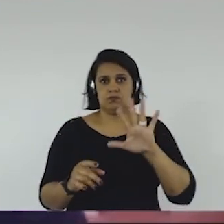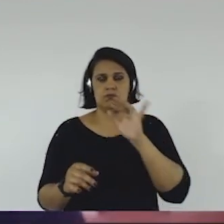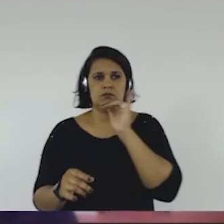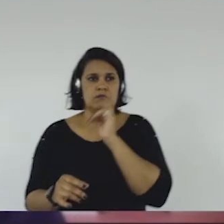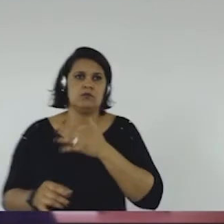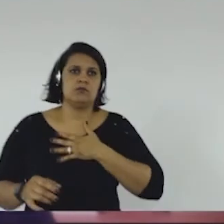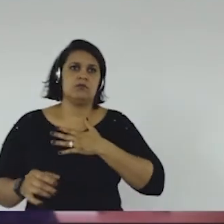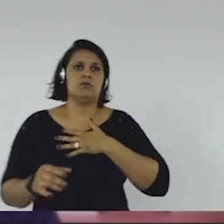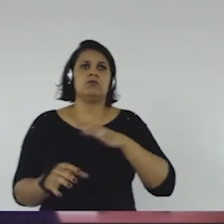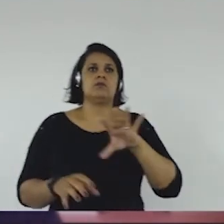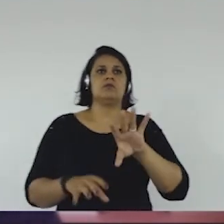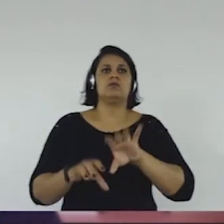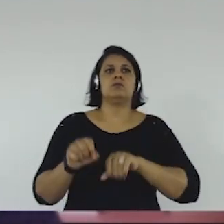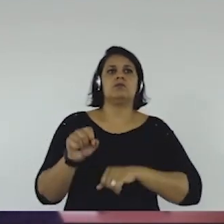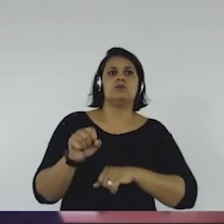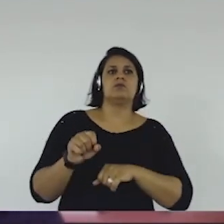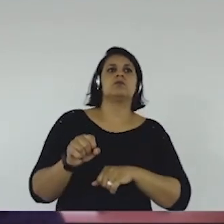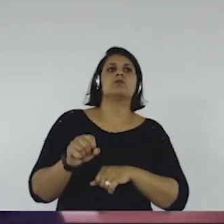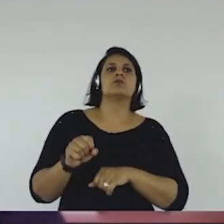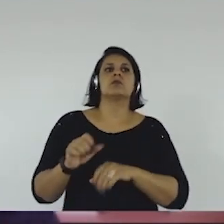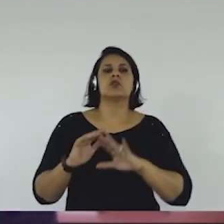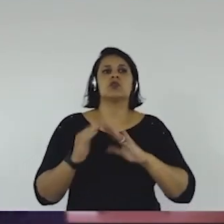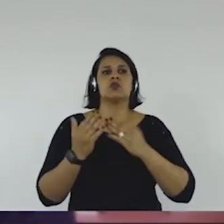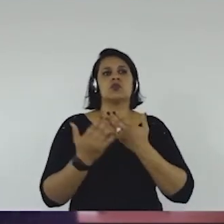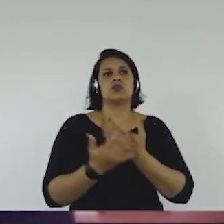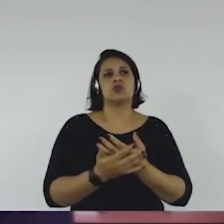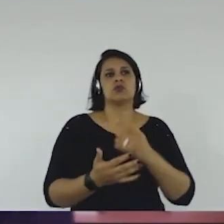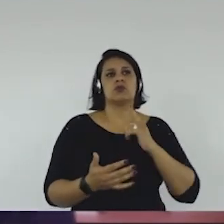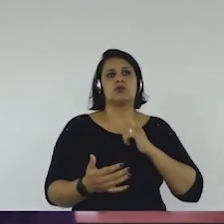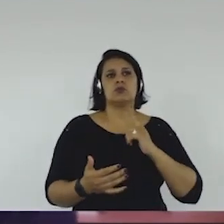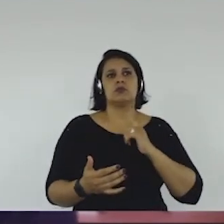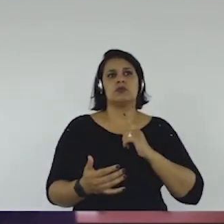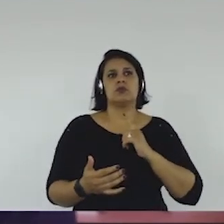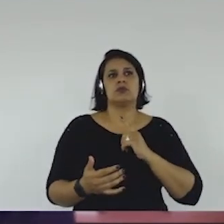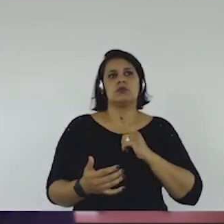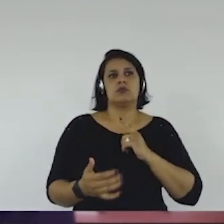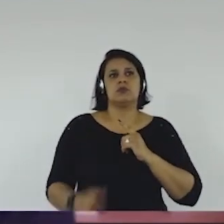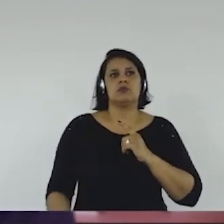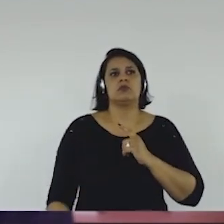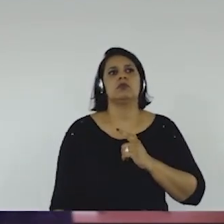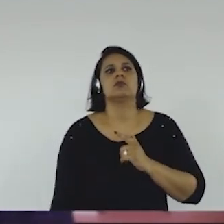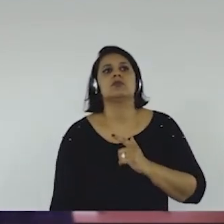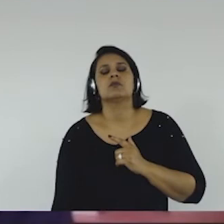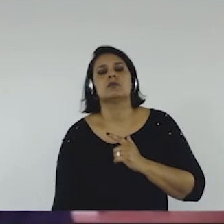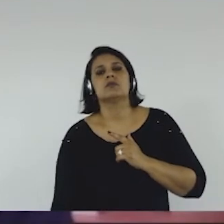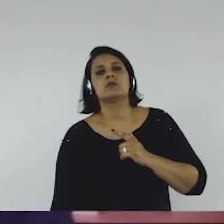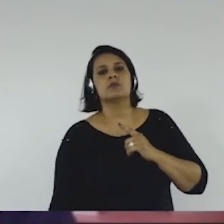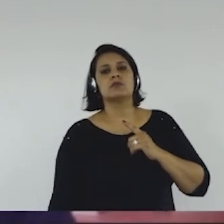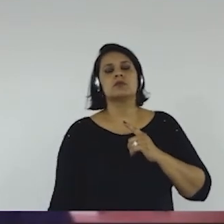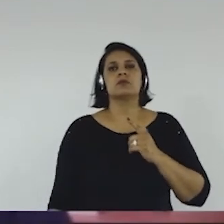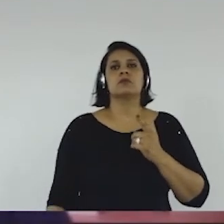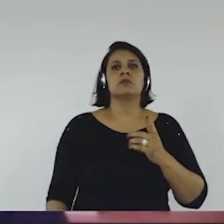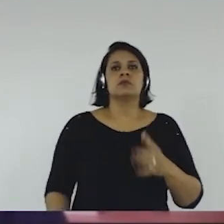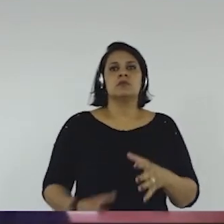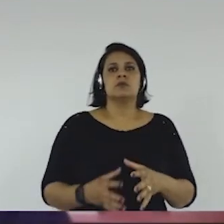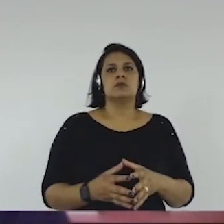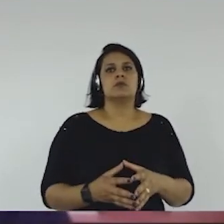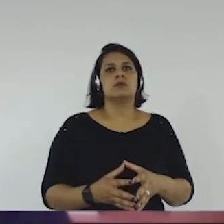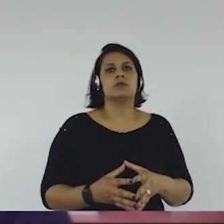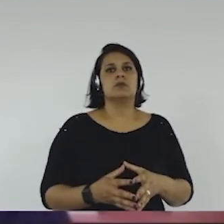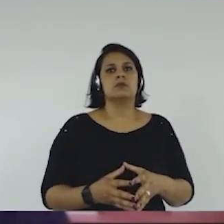que assistiu cada vez mais uma mudança de paradigma na advocacia contenciosa.